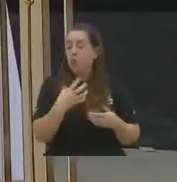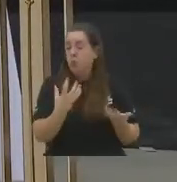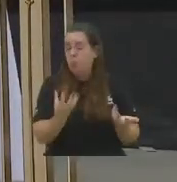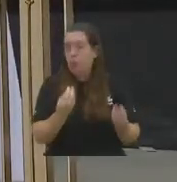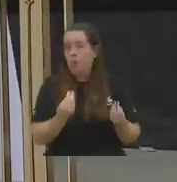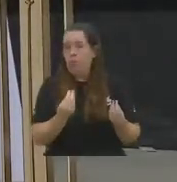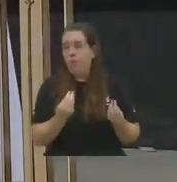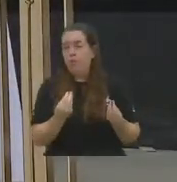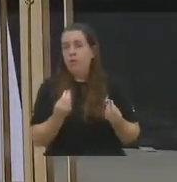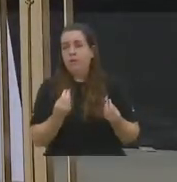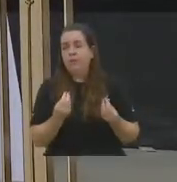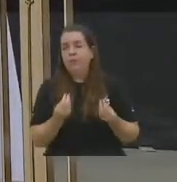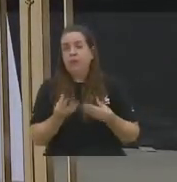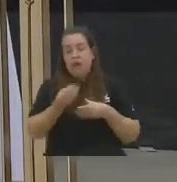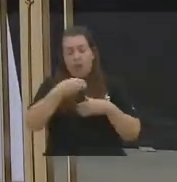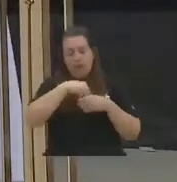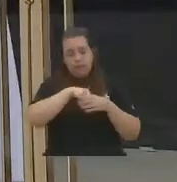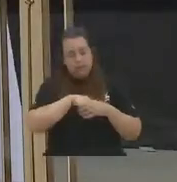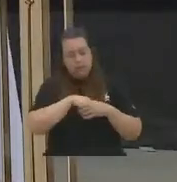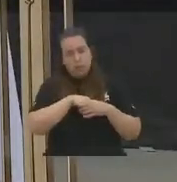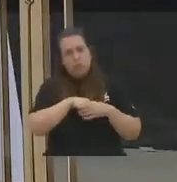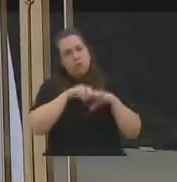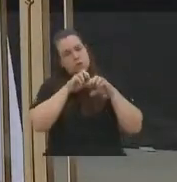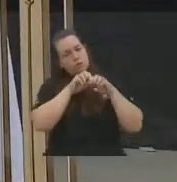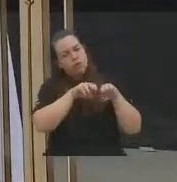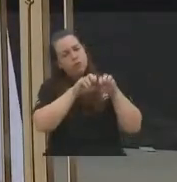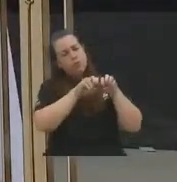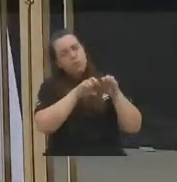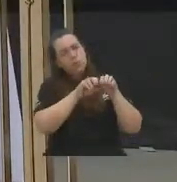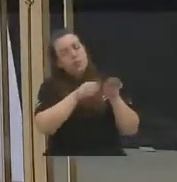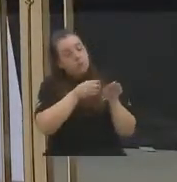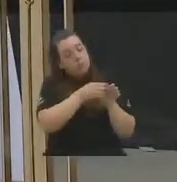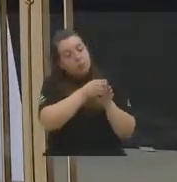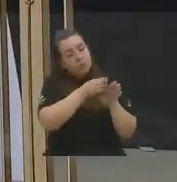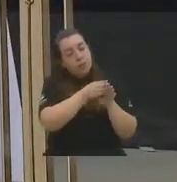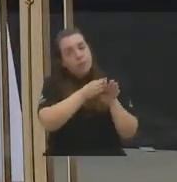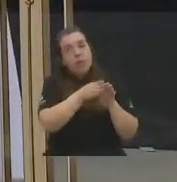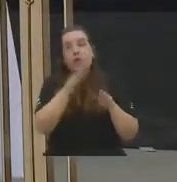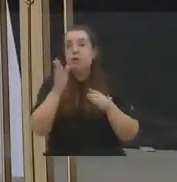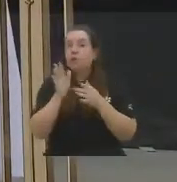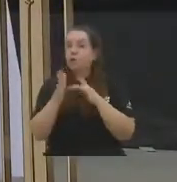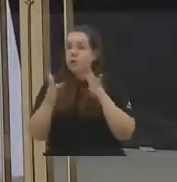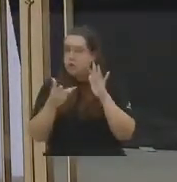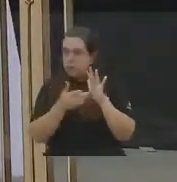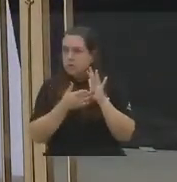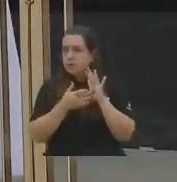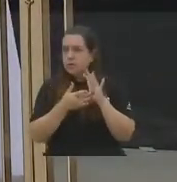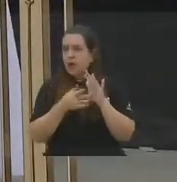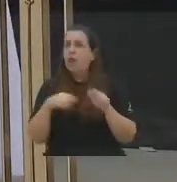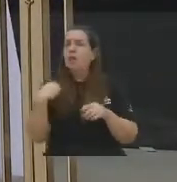dentro das orientações e ensinamentos do Mestre. É preciso que nós estejamos nele,